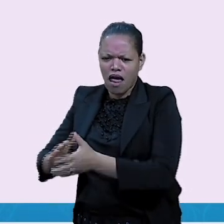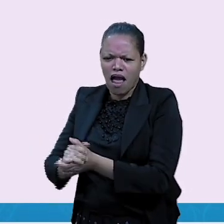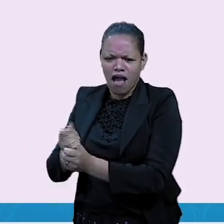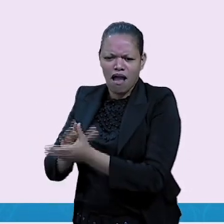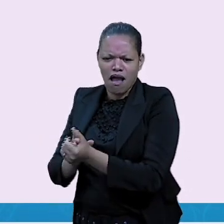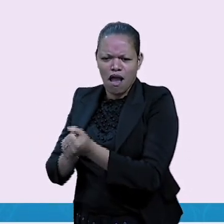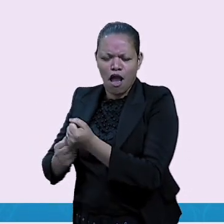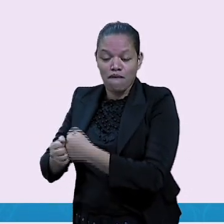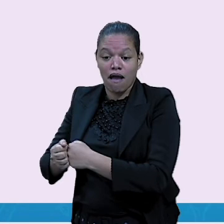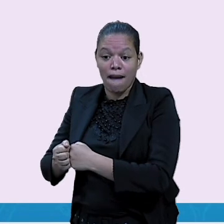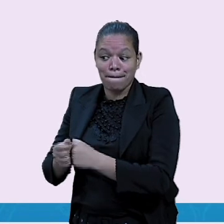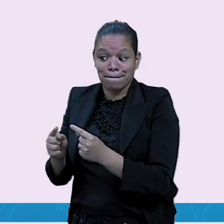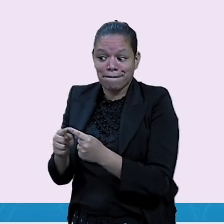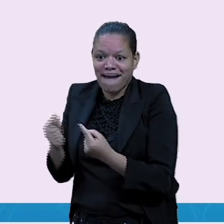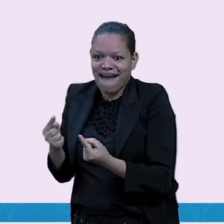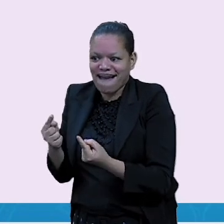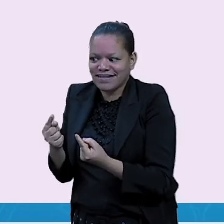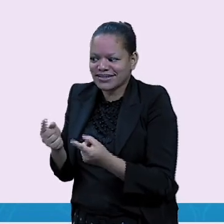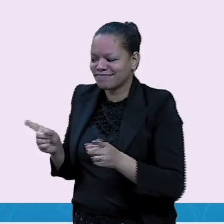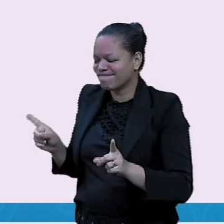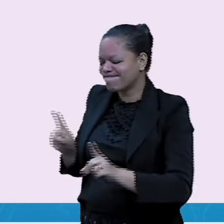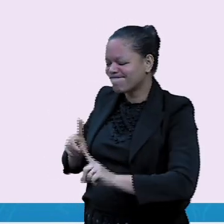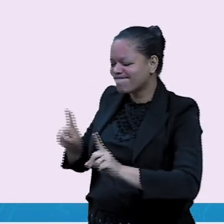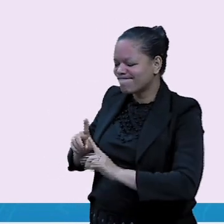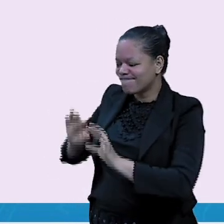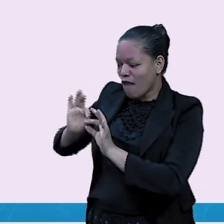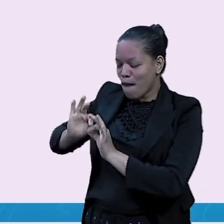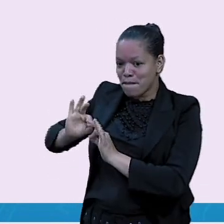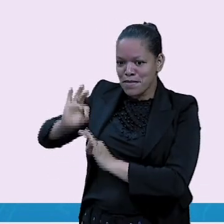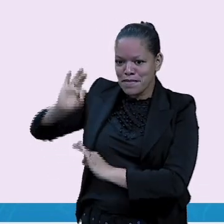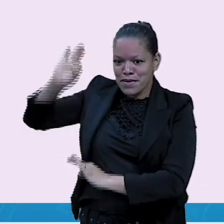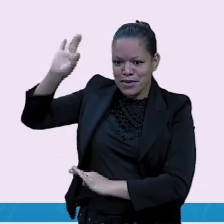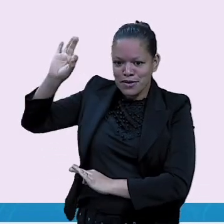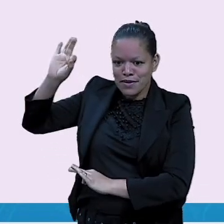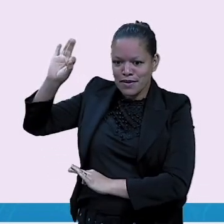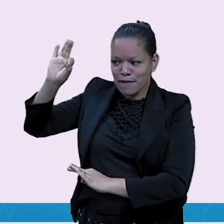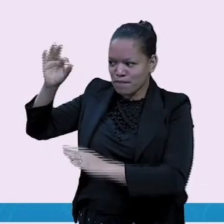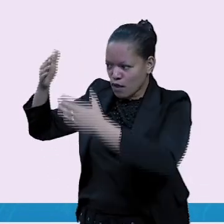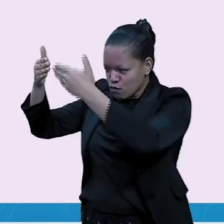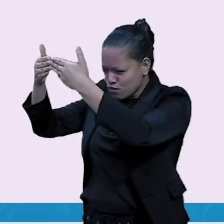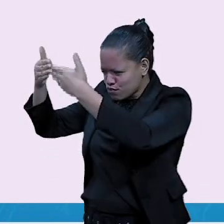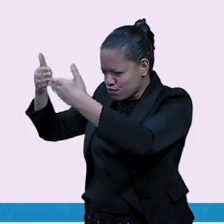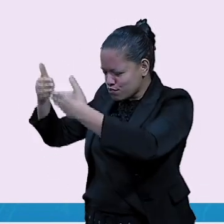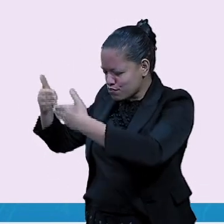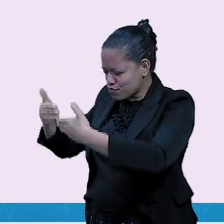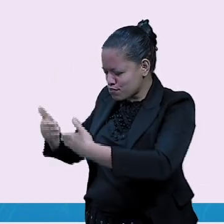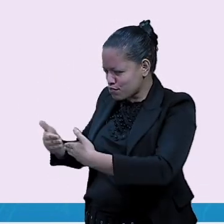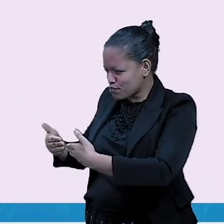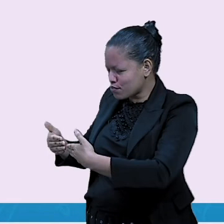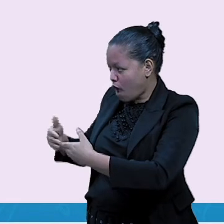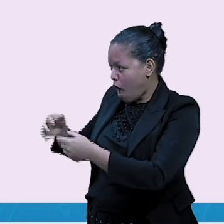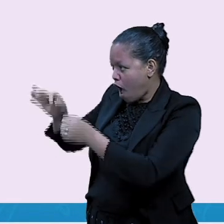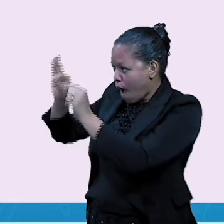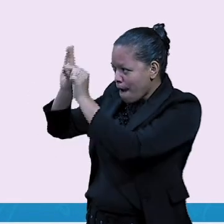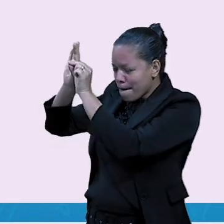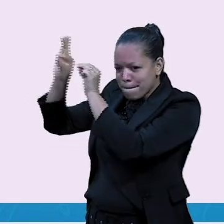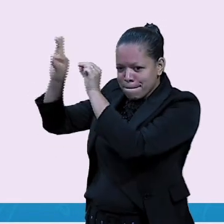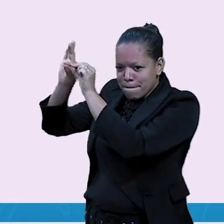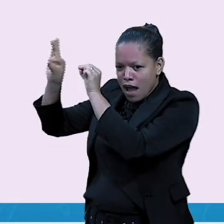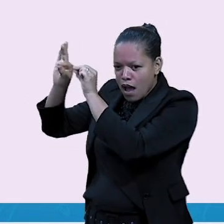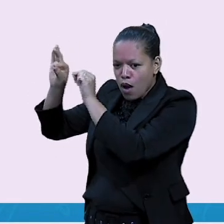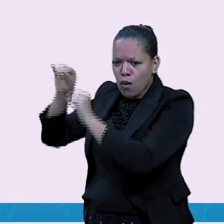queria me medir. Me encostou na parede e na cerâmica ela marcou com um lápis o topo da